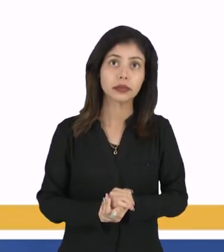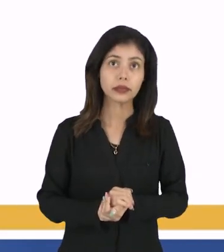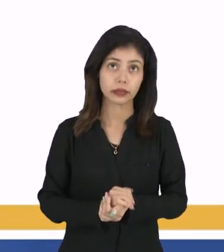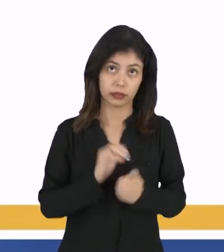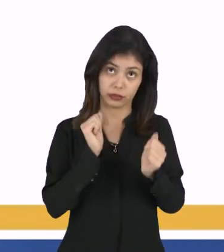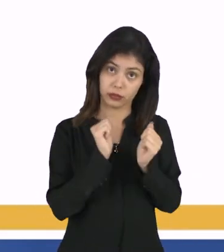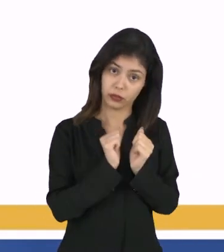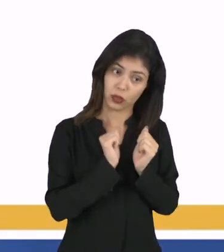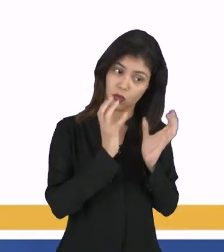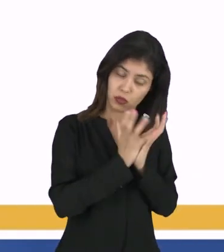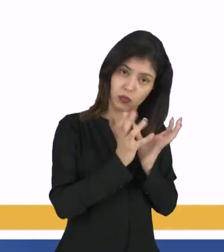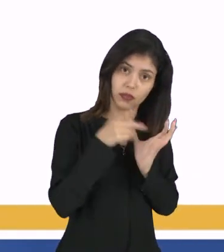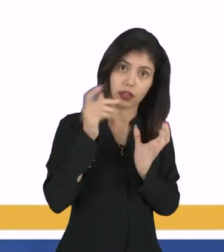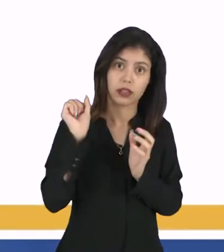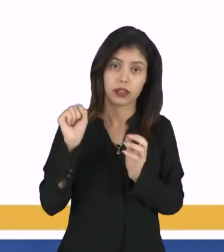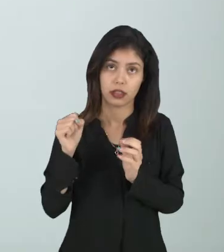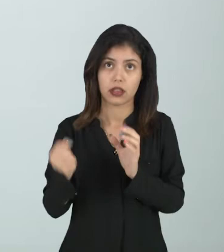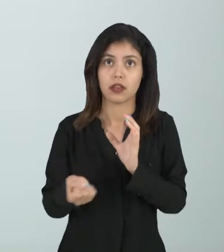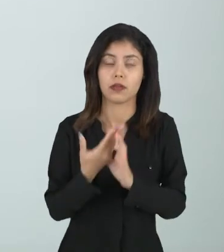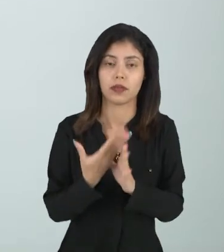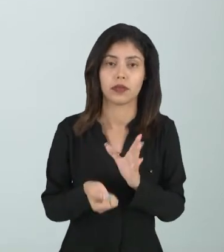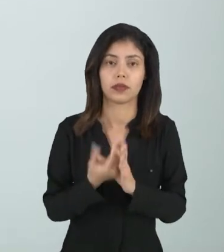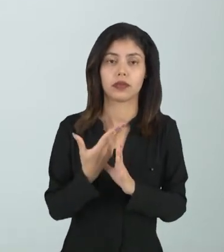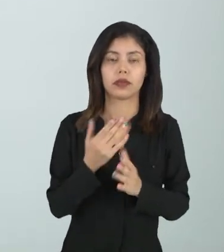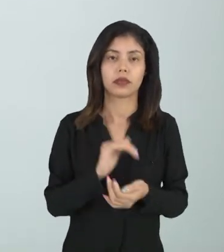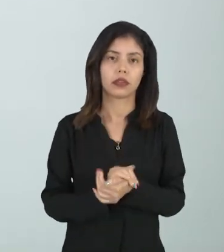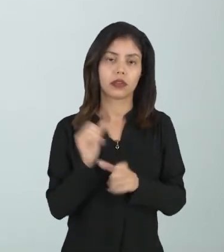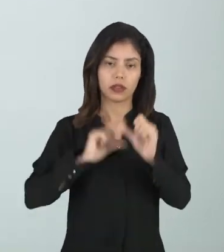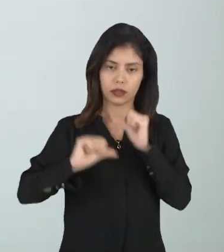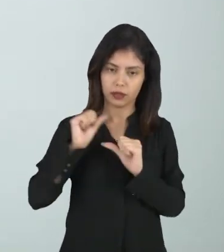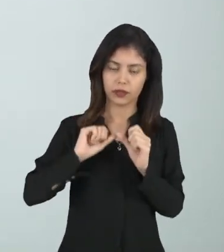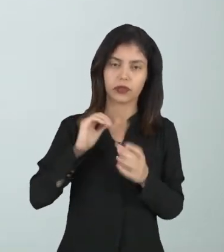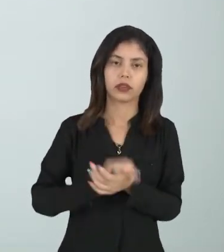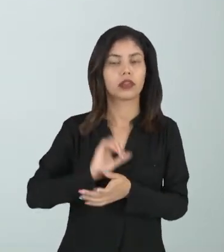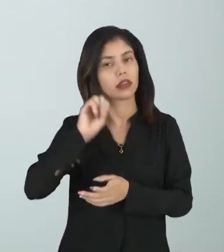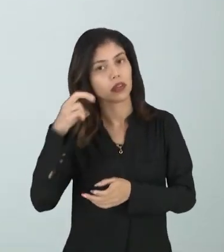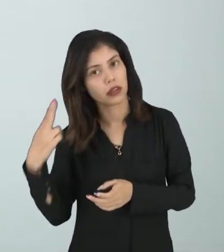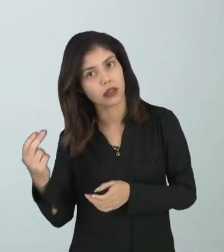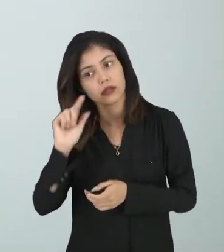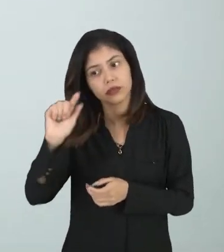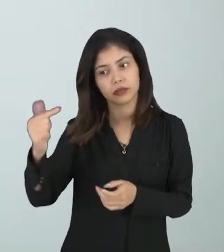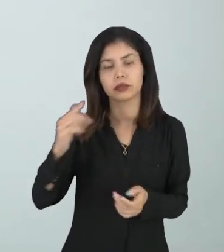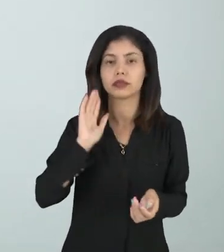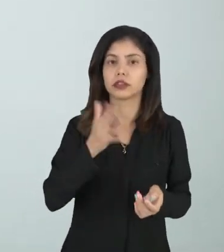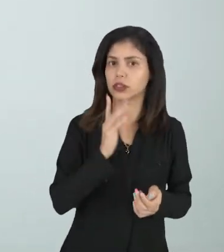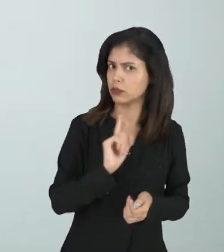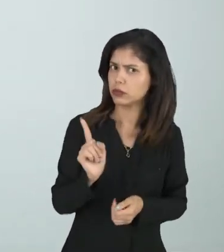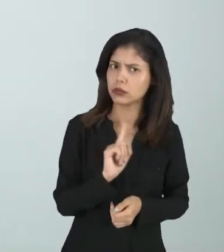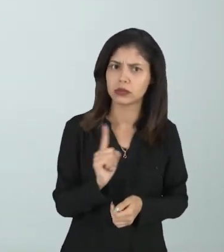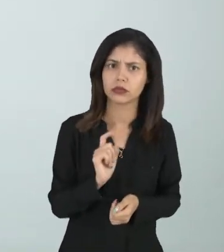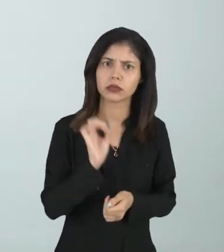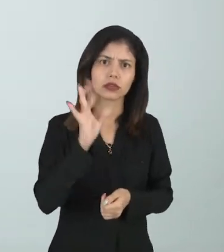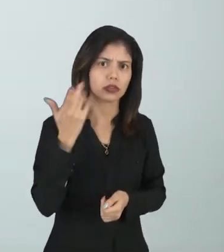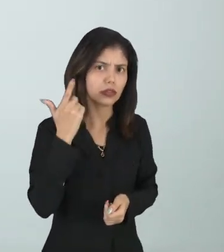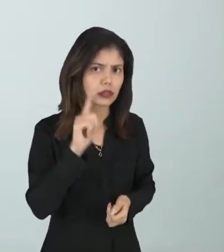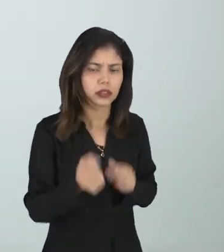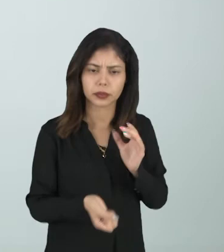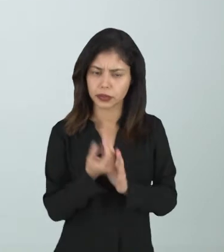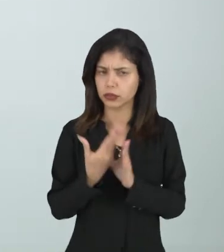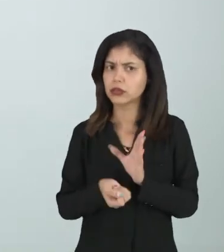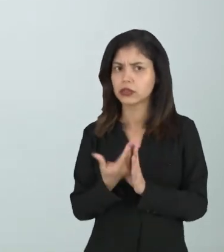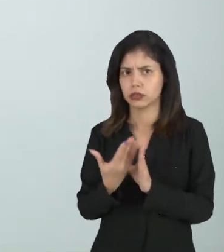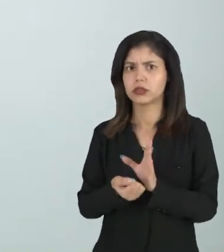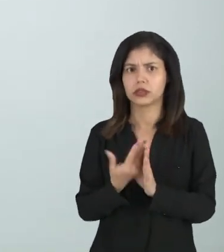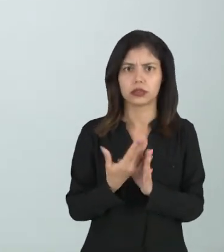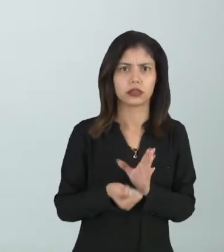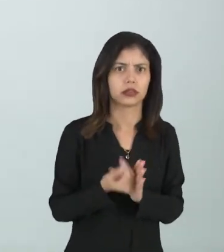seres vivos, porque ele consegue se reproduzir e consegue sofrer mutação, e outro grupo já diz que não. Ele só consegue se